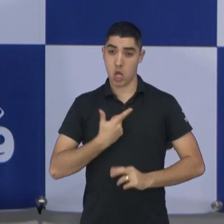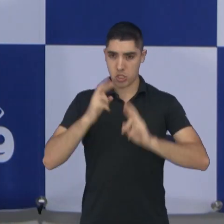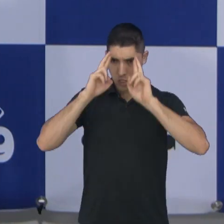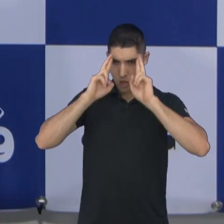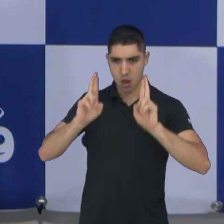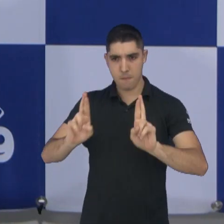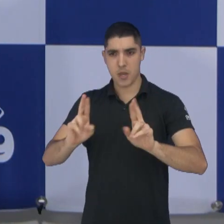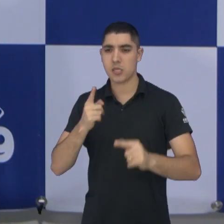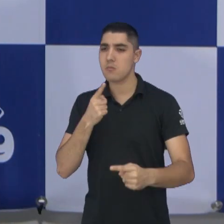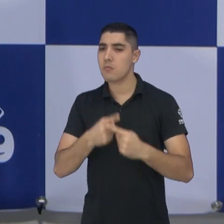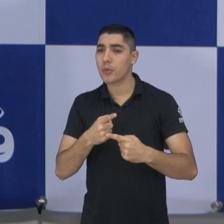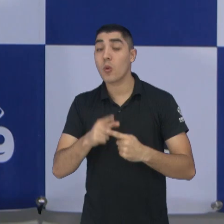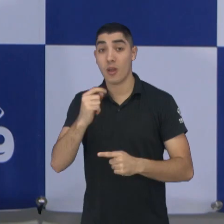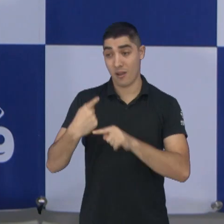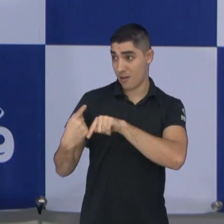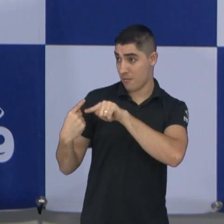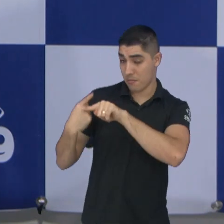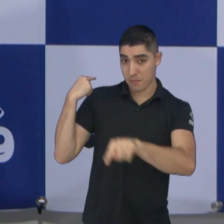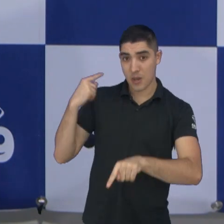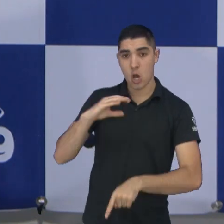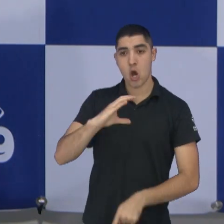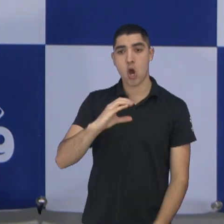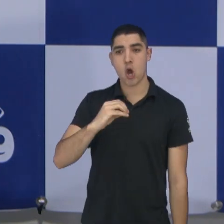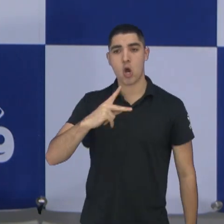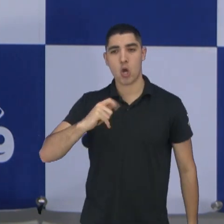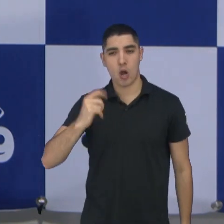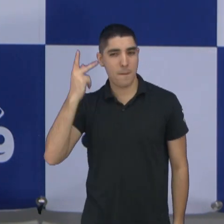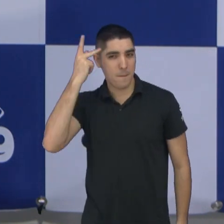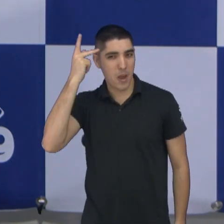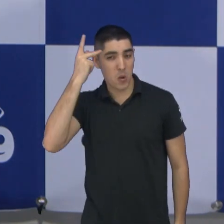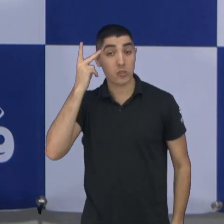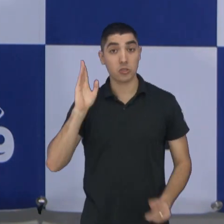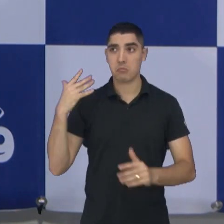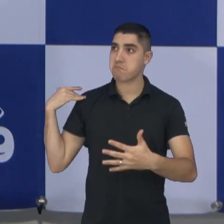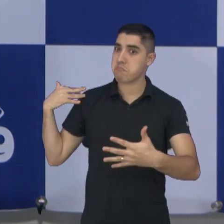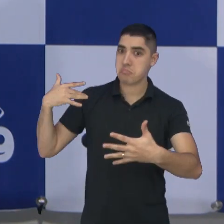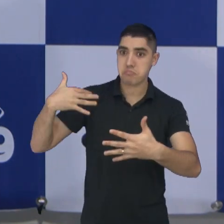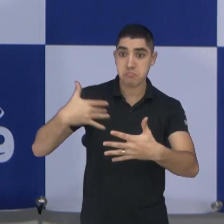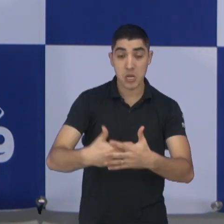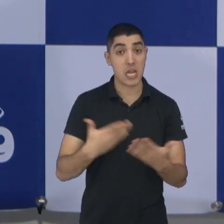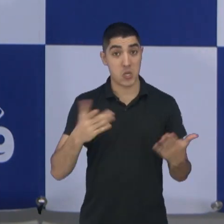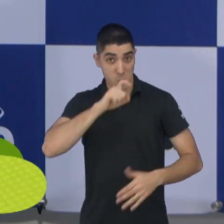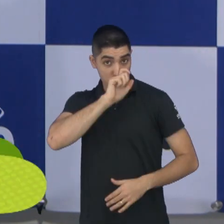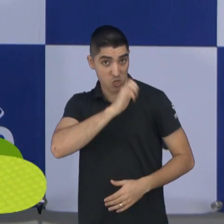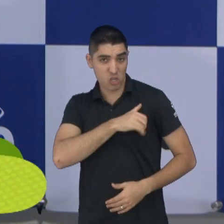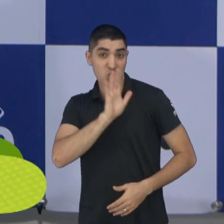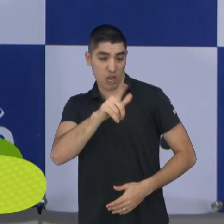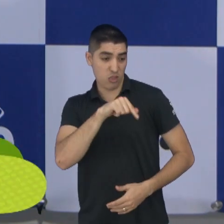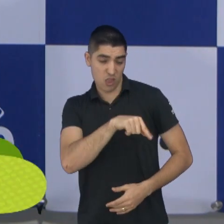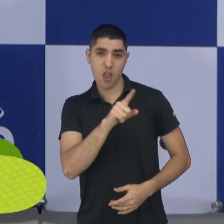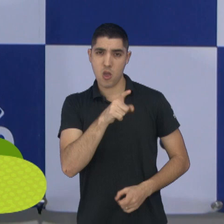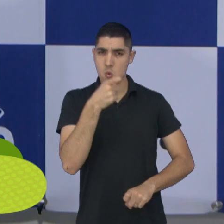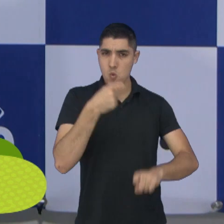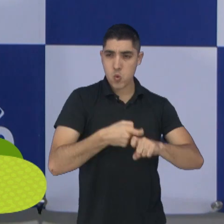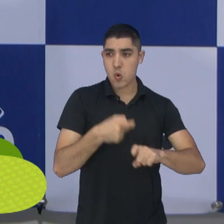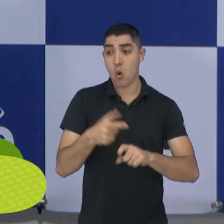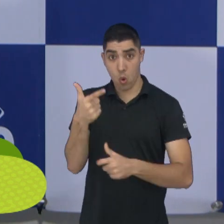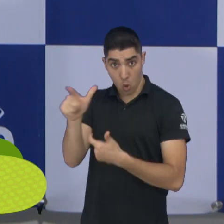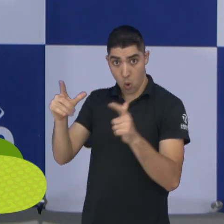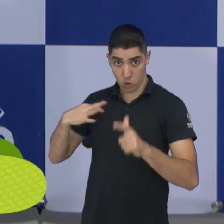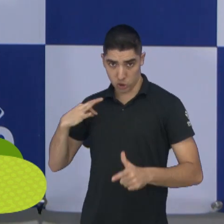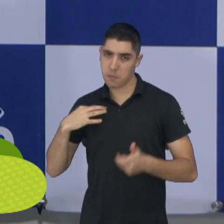grande campeonato, manteve a base. E o São José, pela torcida, pela história, pela camisa que tem, os clubes têm que respeitar